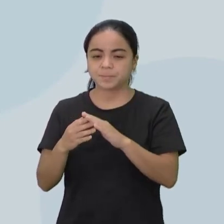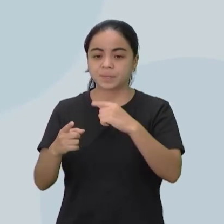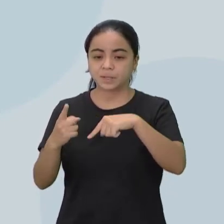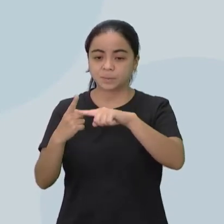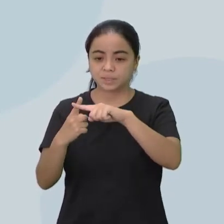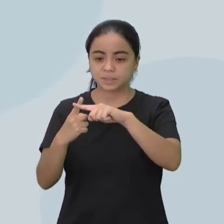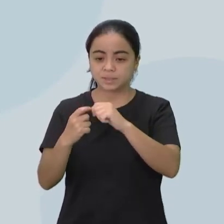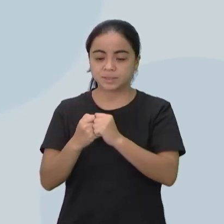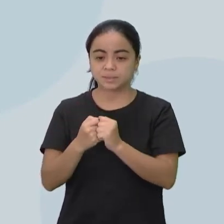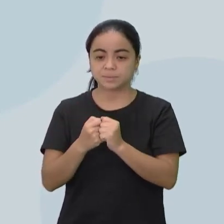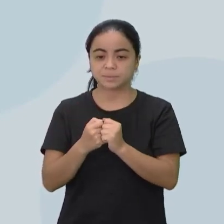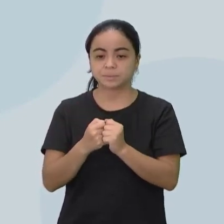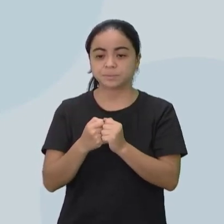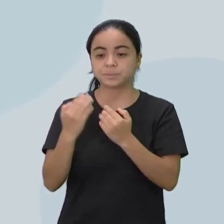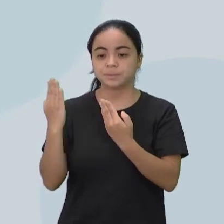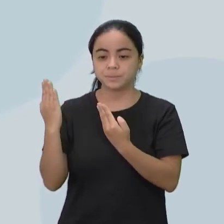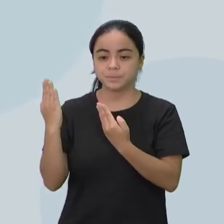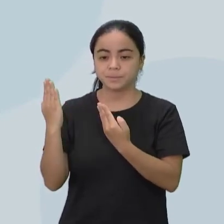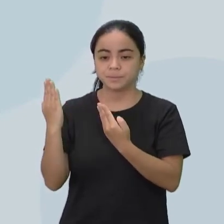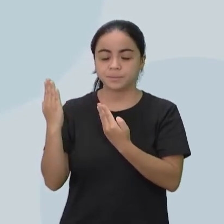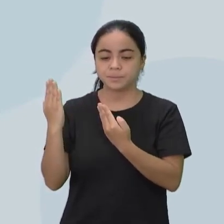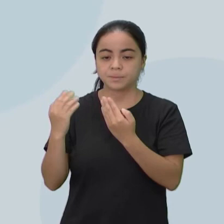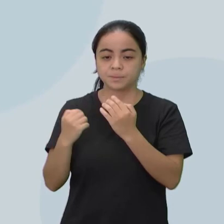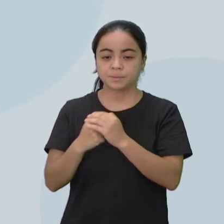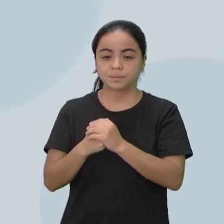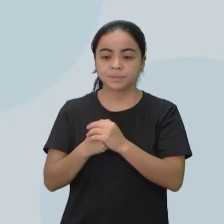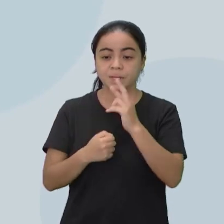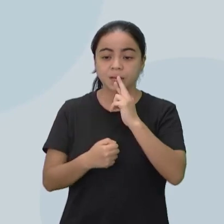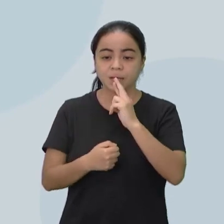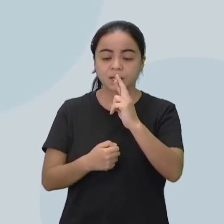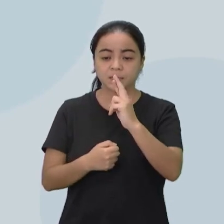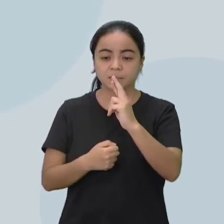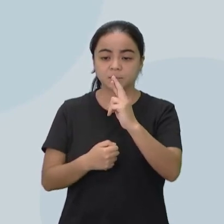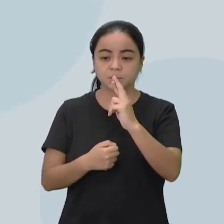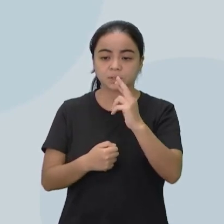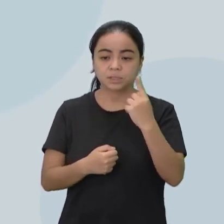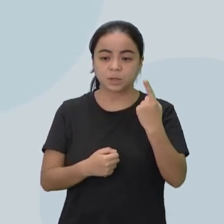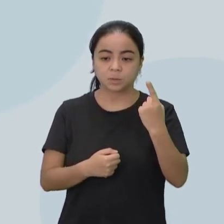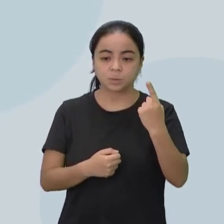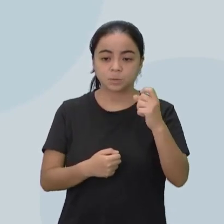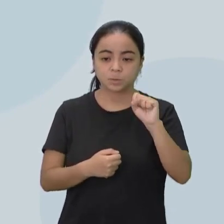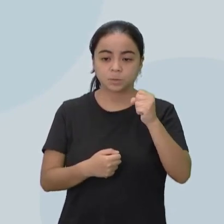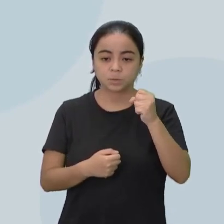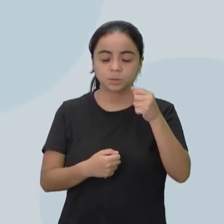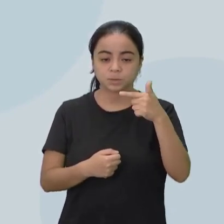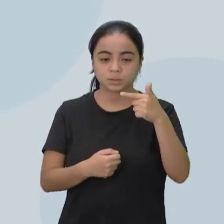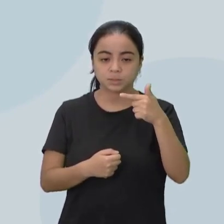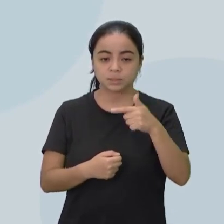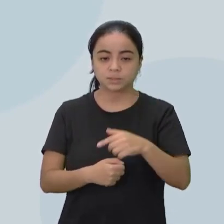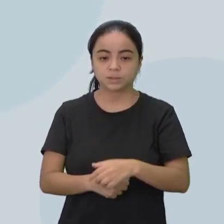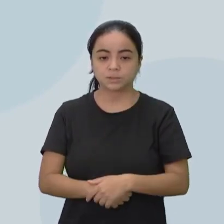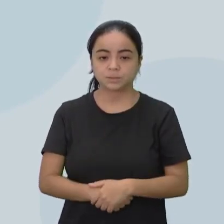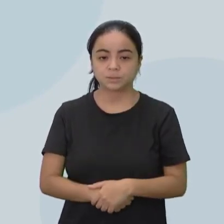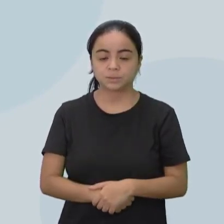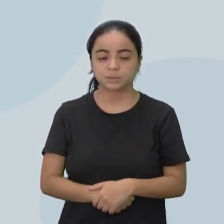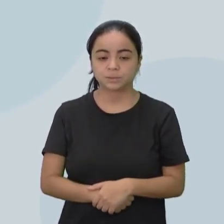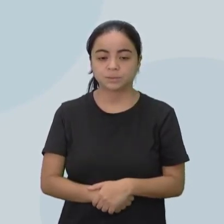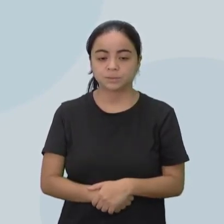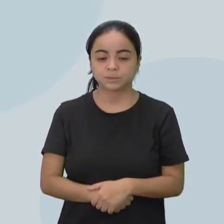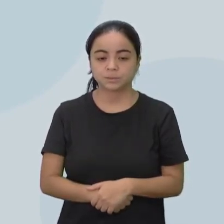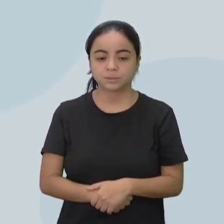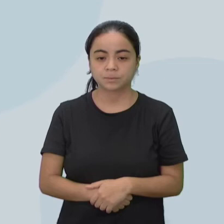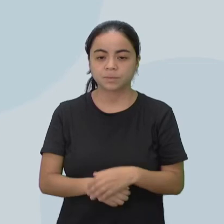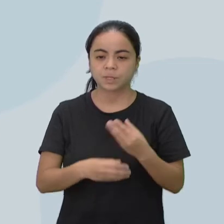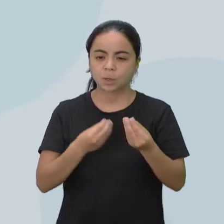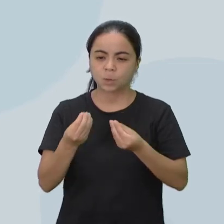aqui. 3 mais 4, 7, 8, então aqui, ó, eu já descubro que é 187.